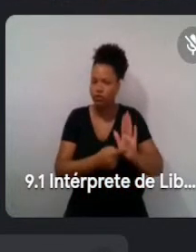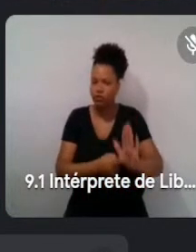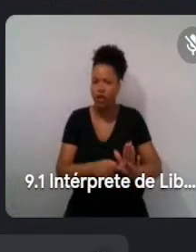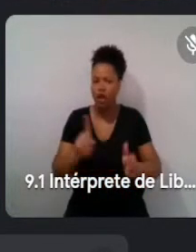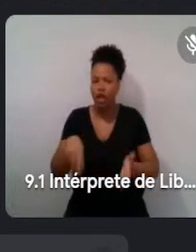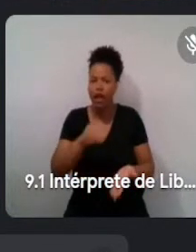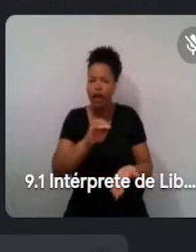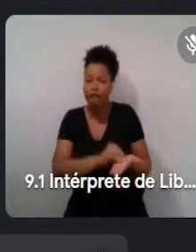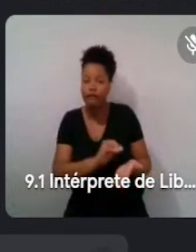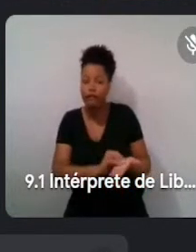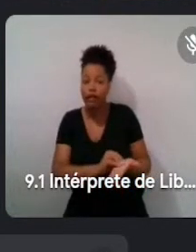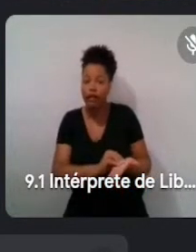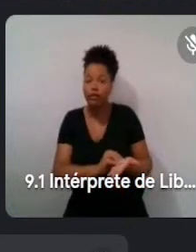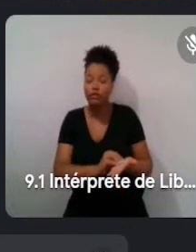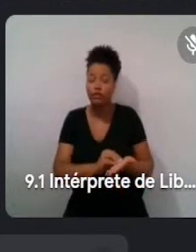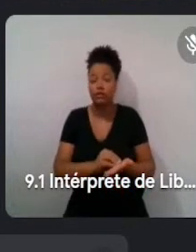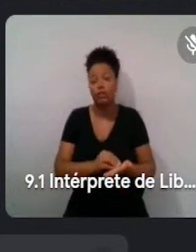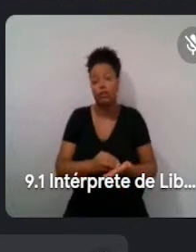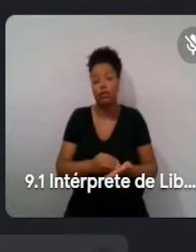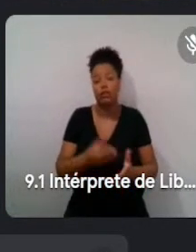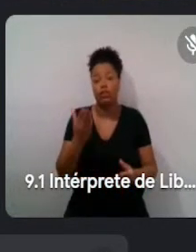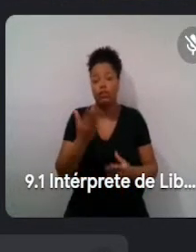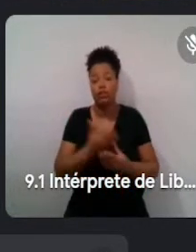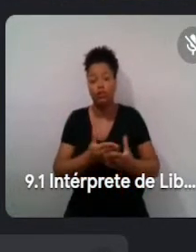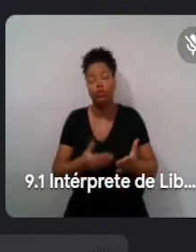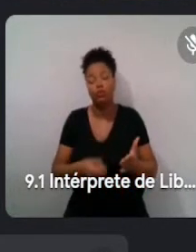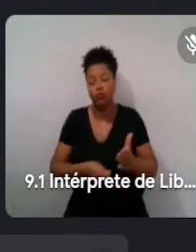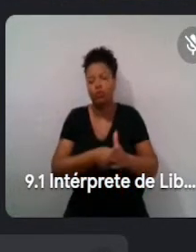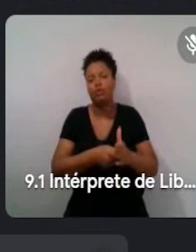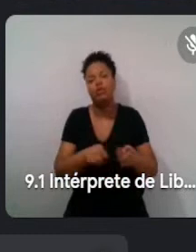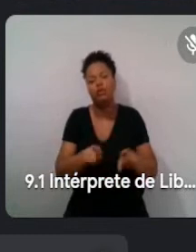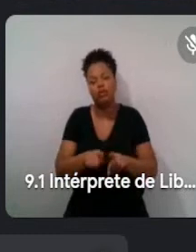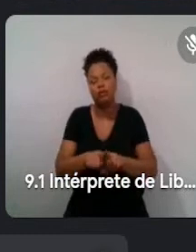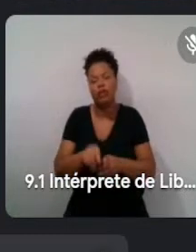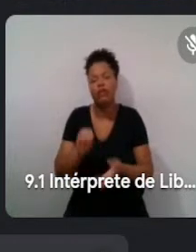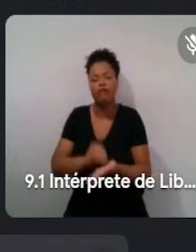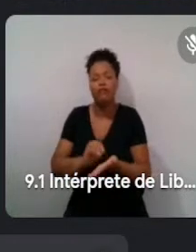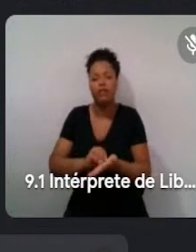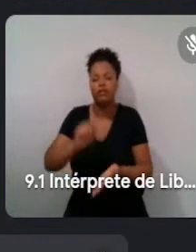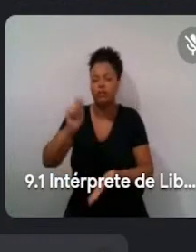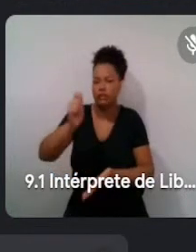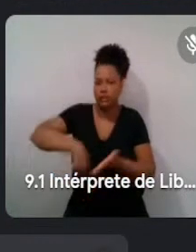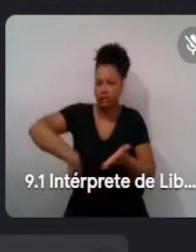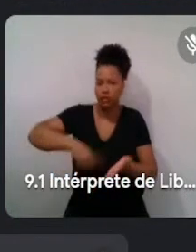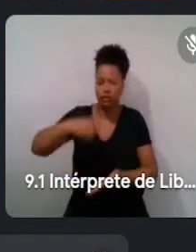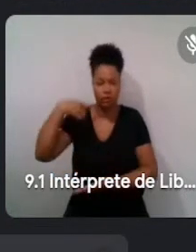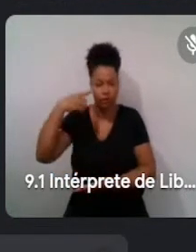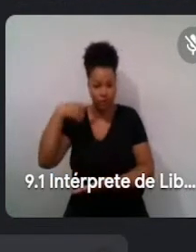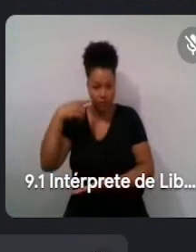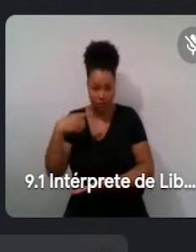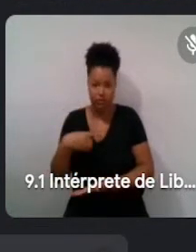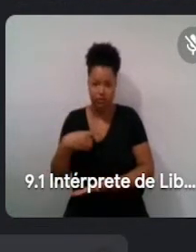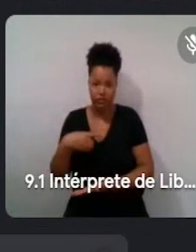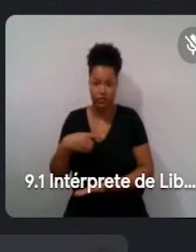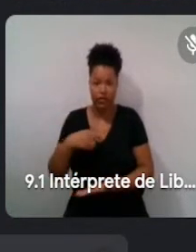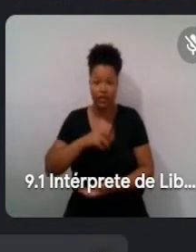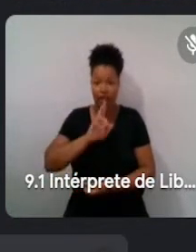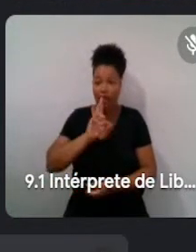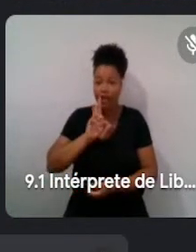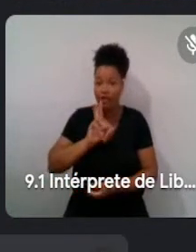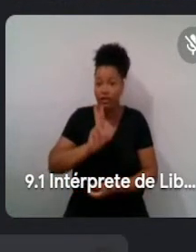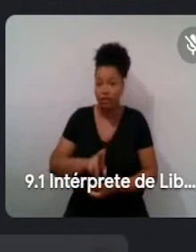se manifestado e a ausência de assinatura por advogado, porque não havia sido aquela resposta, na verdade, foi uma resposta vinda